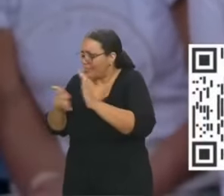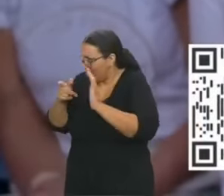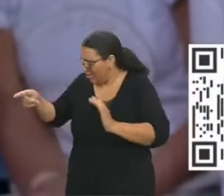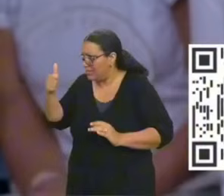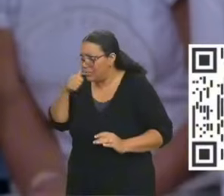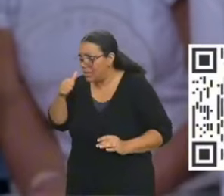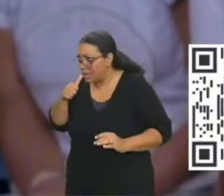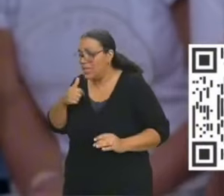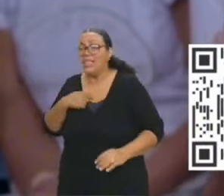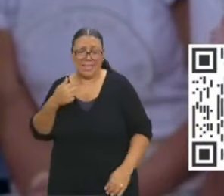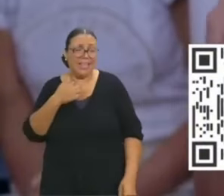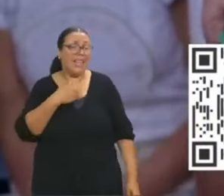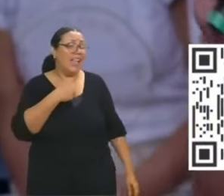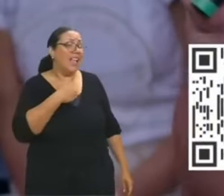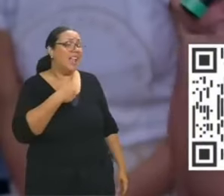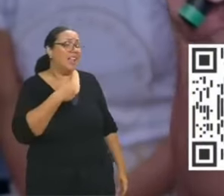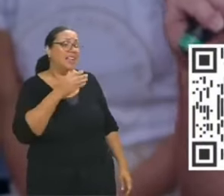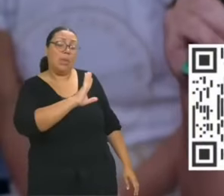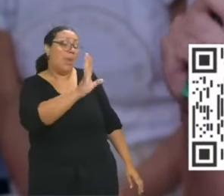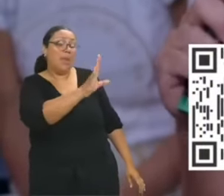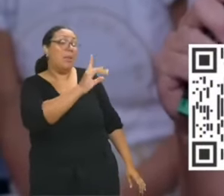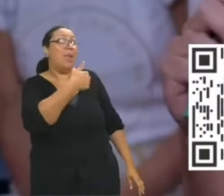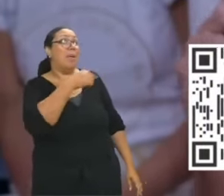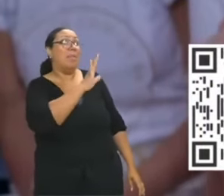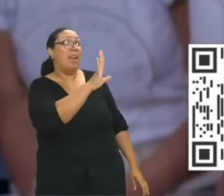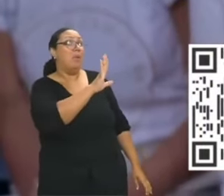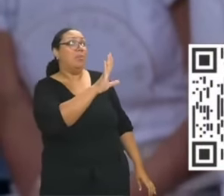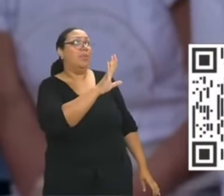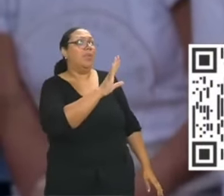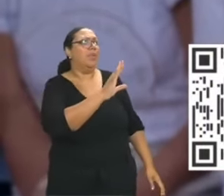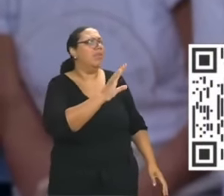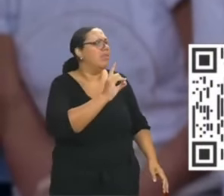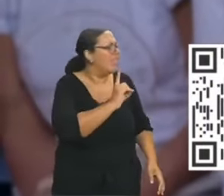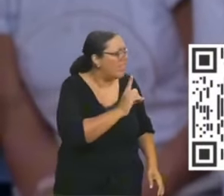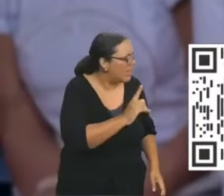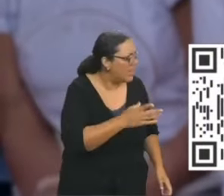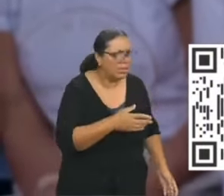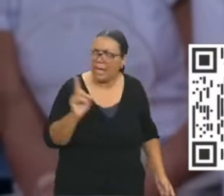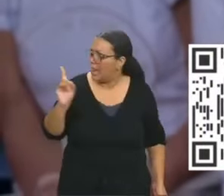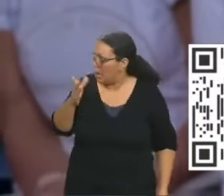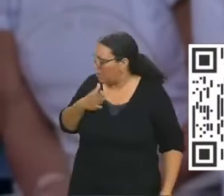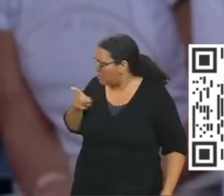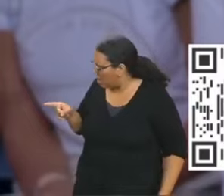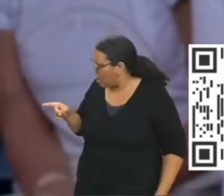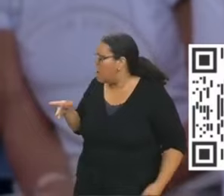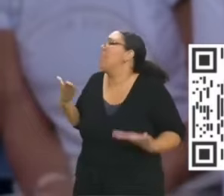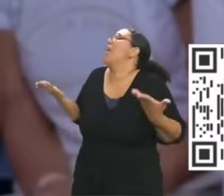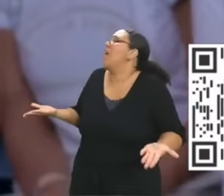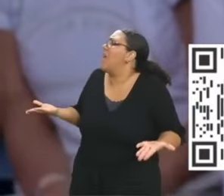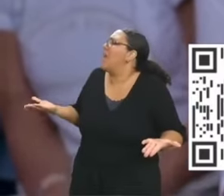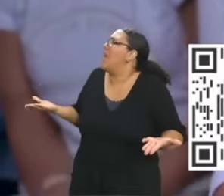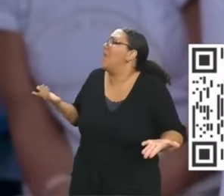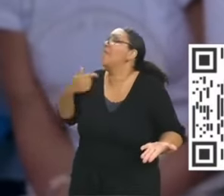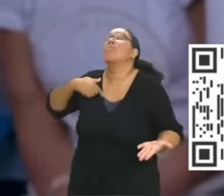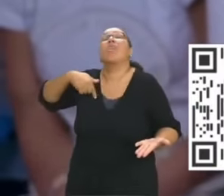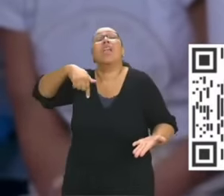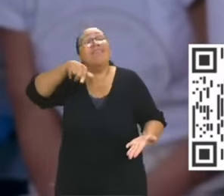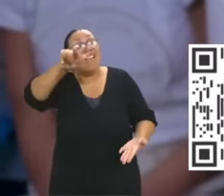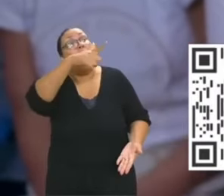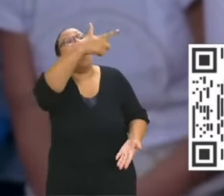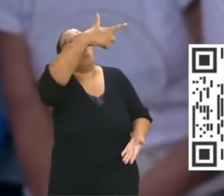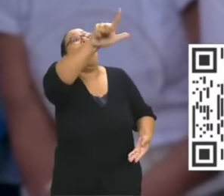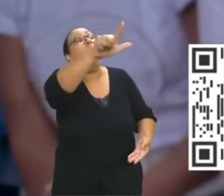cesta?" Ela falou: "É para mim." Aliás, ela falou: "Não, não é para mim." Eu falei: "Não é para a senhora?" Ela falou: "Não, não é para mim. Eu quero levar para uma